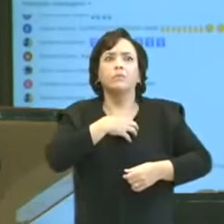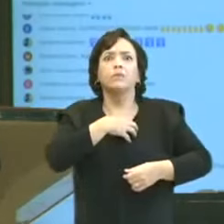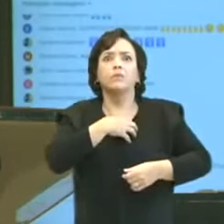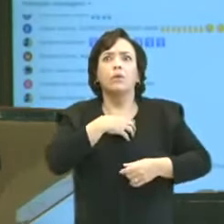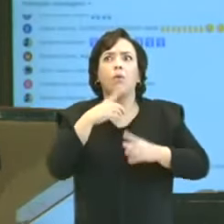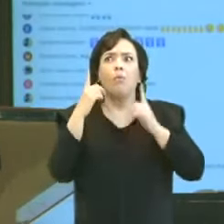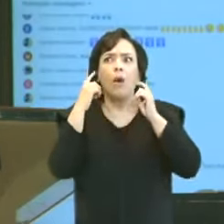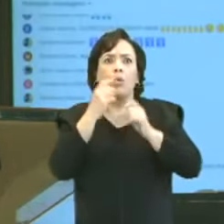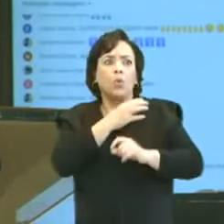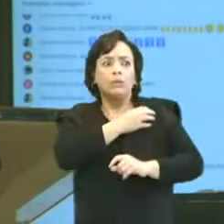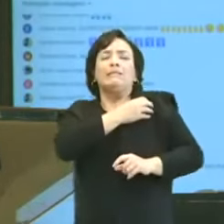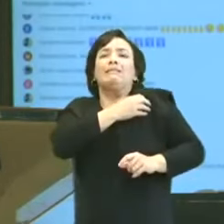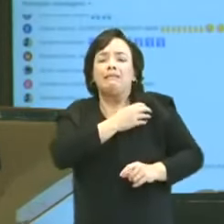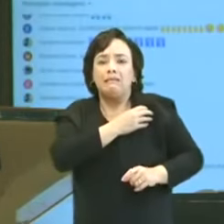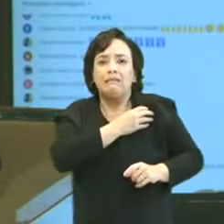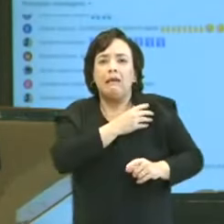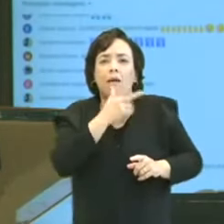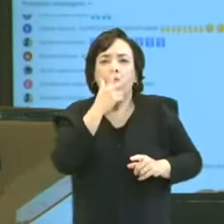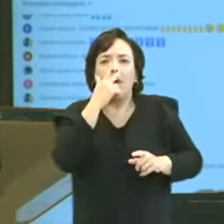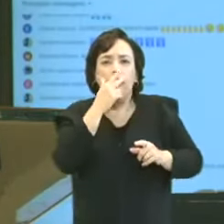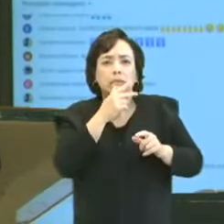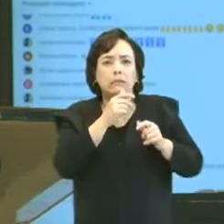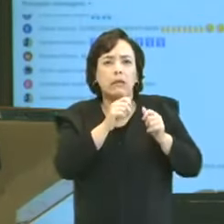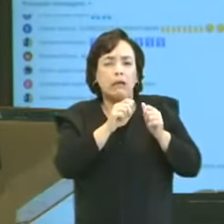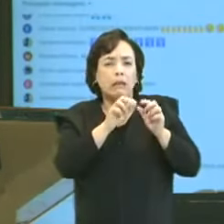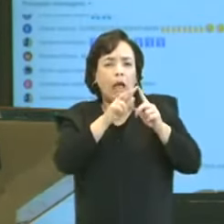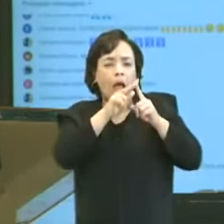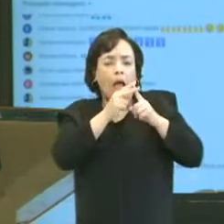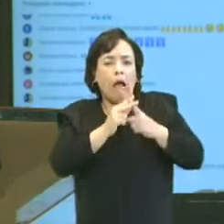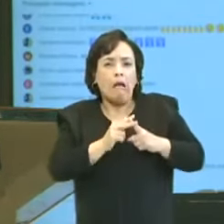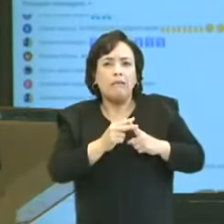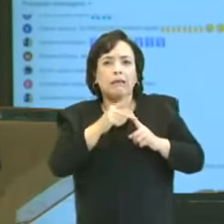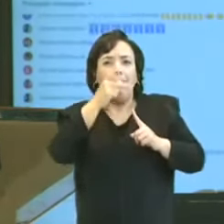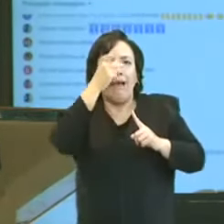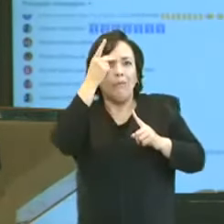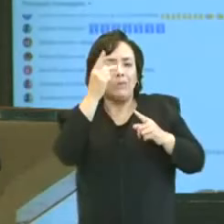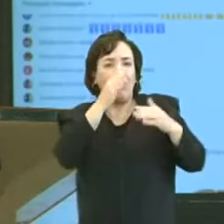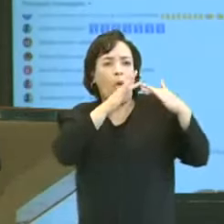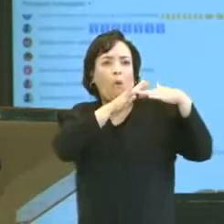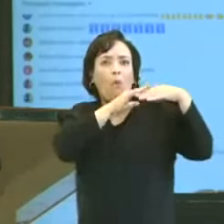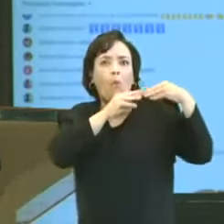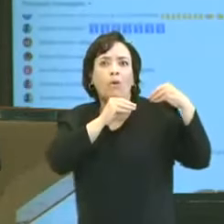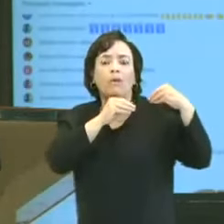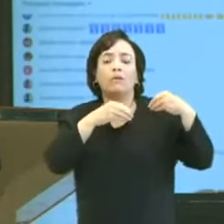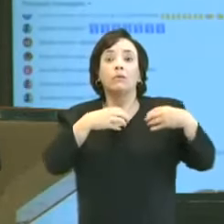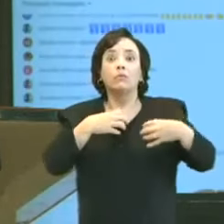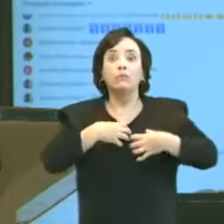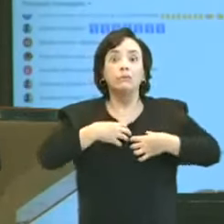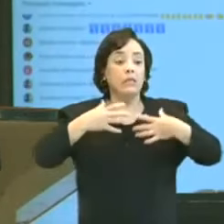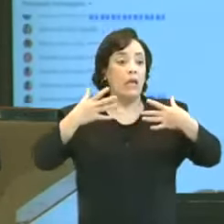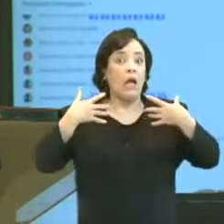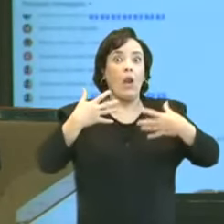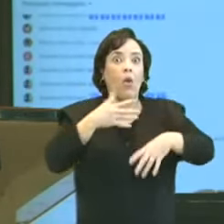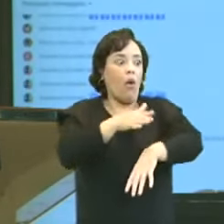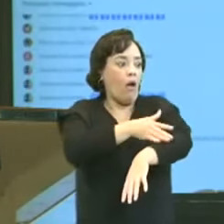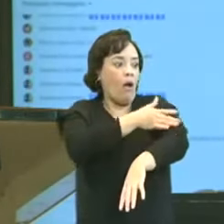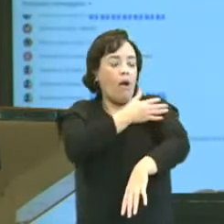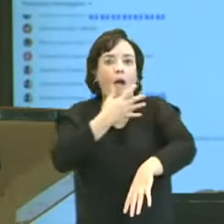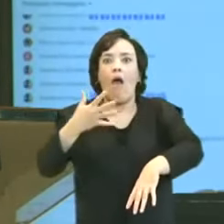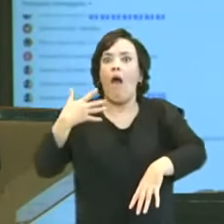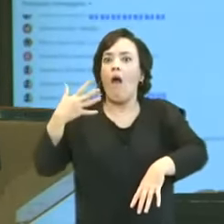barulho vindo do ombro, como se ele estivesse fora do lugar, e alguém o colocasse no lugar, e um calor enorme no braço